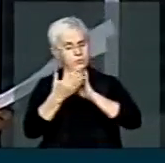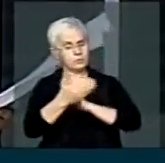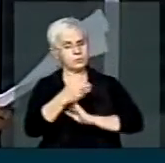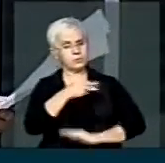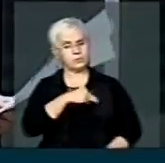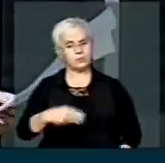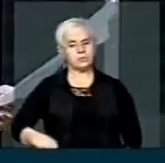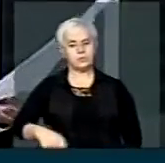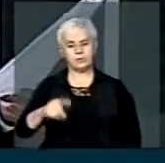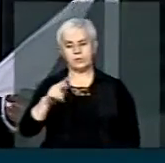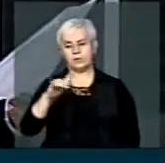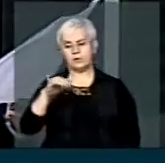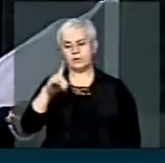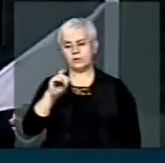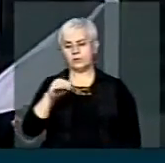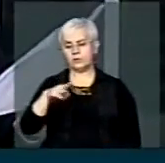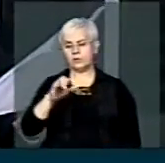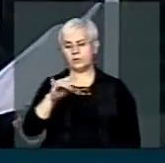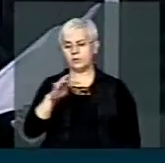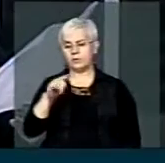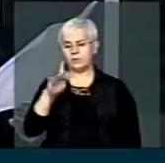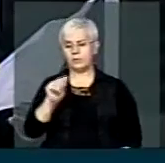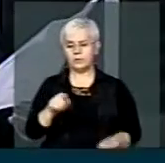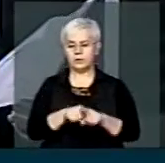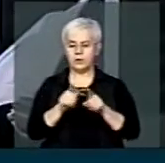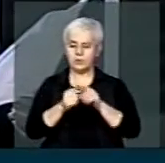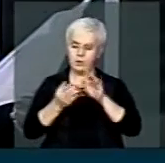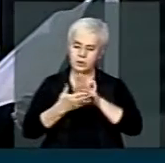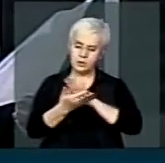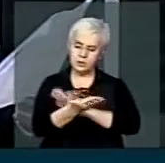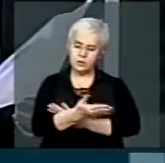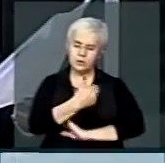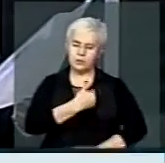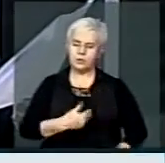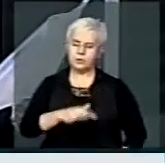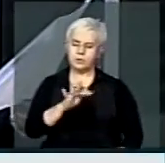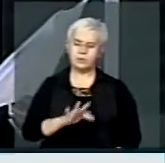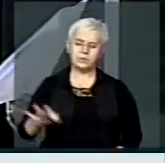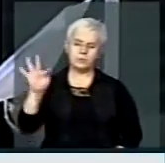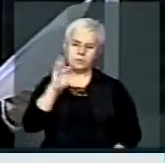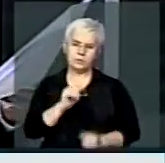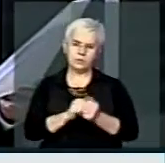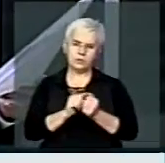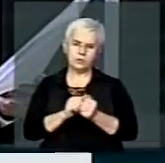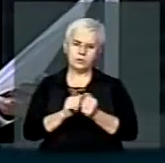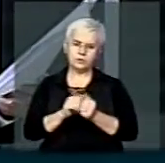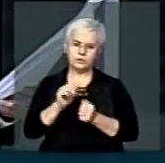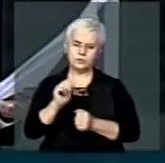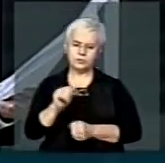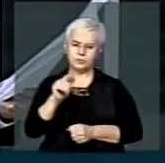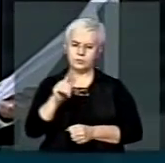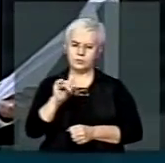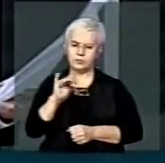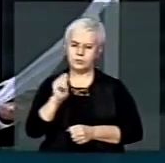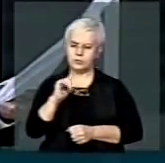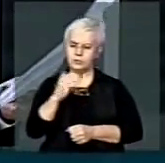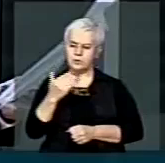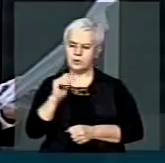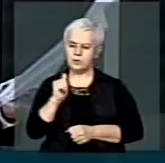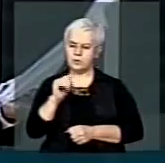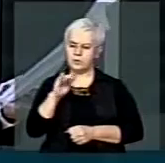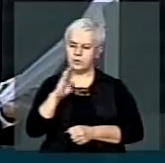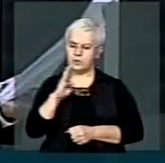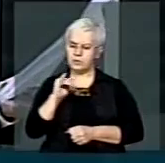Mantega, encaminhamos ao governo federal, e que, junto com a Aliança Bike, coordenada por